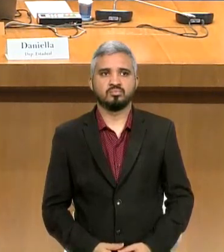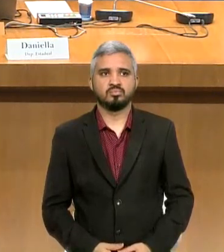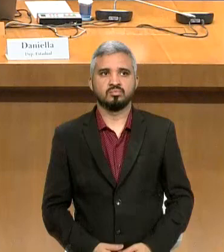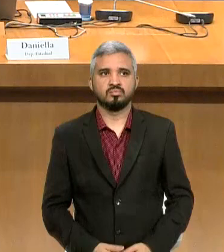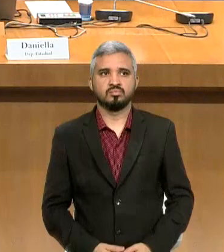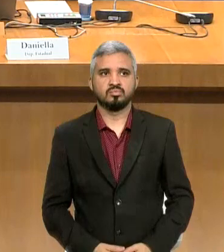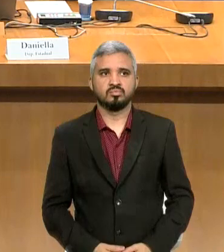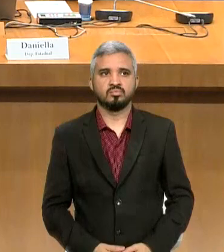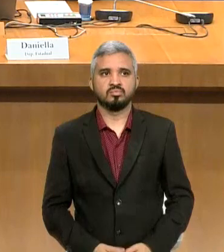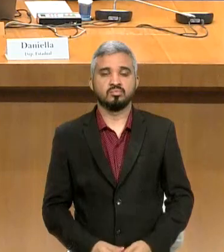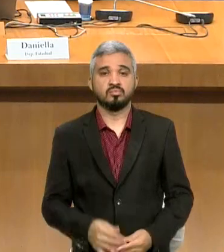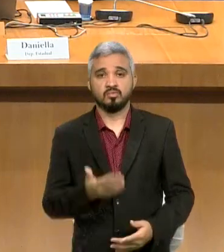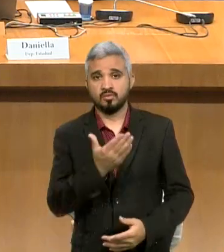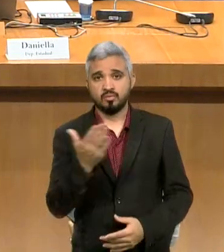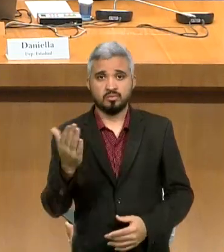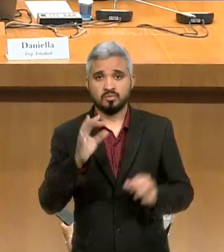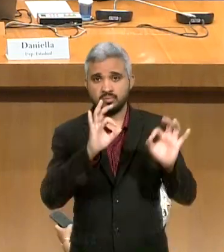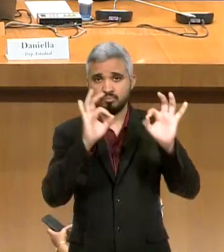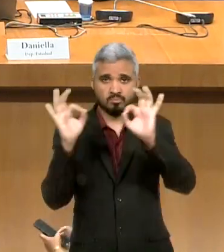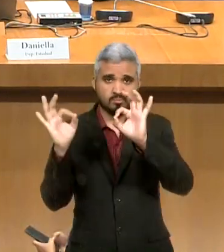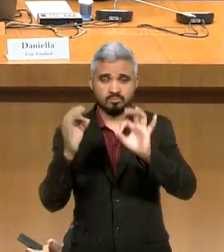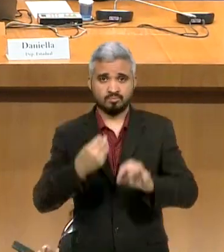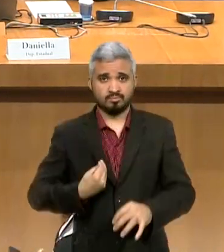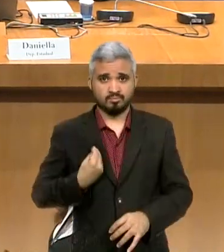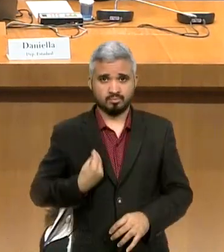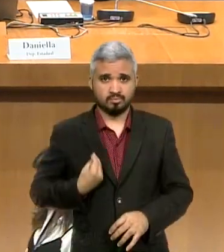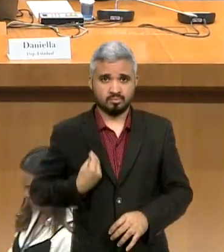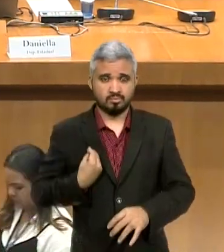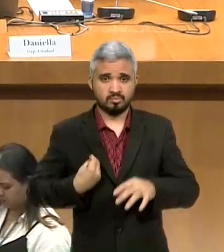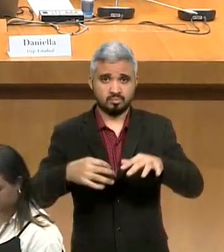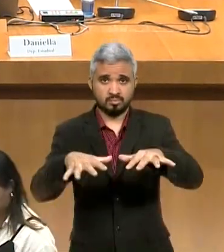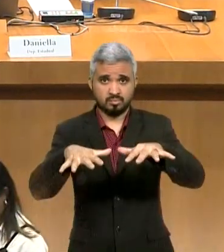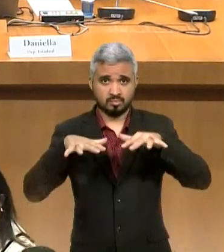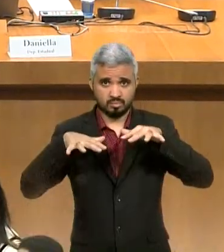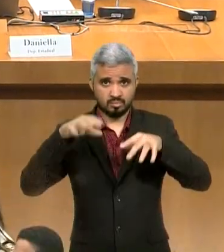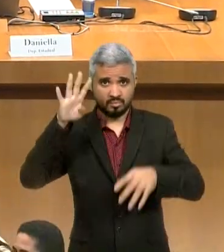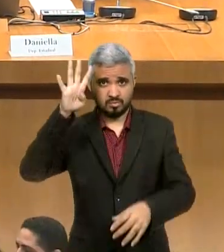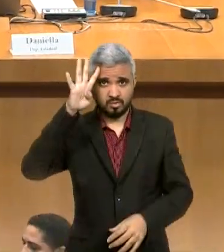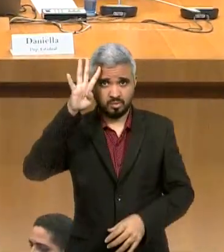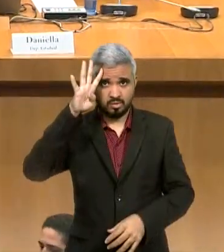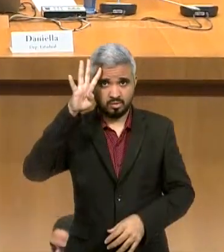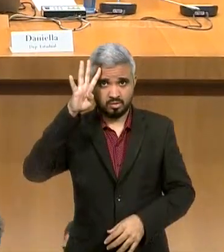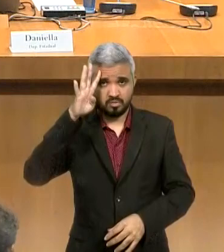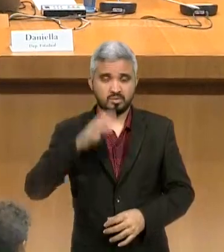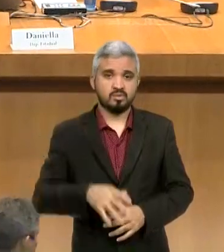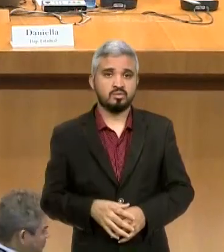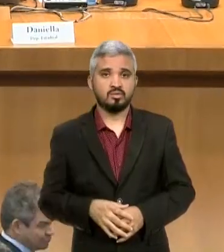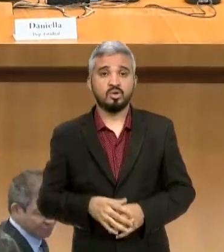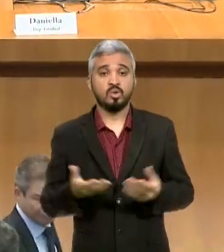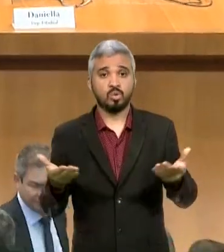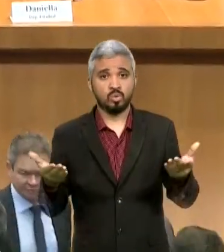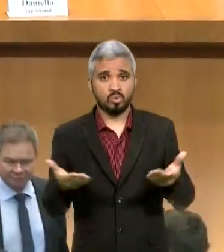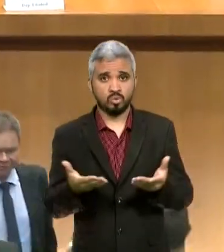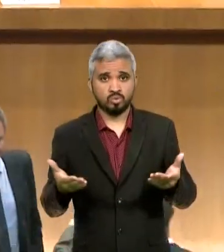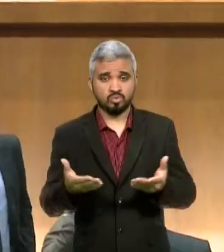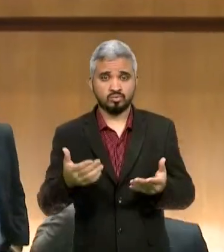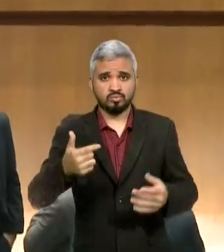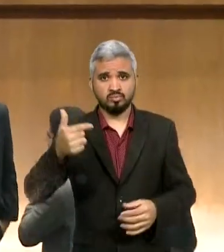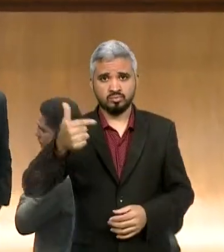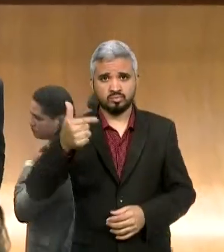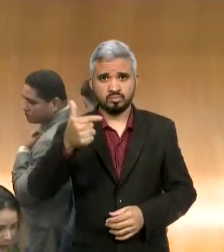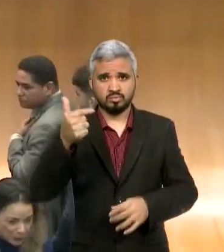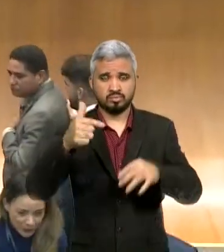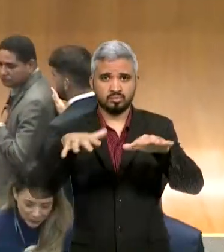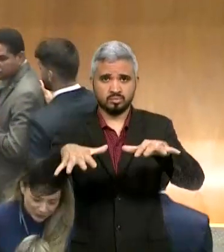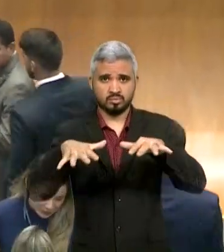Tá aí para você que acompanha ao vivo a sessão plenária desta quarta-feira. Lembrando que essa é a segunda sessão de volta aos trabalhos aí no segundo semestre do